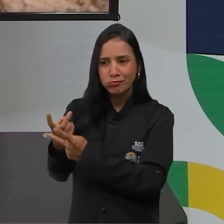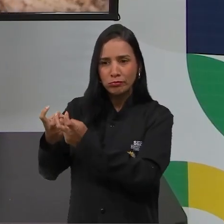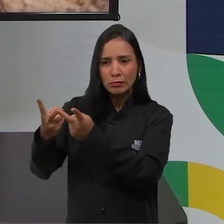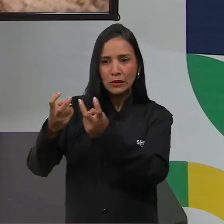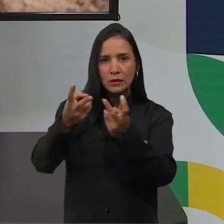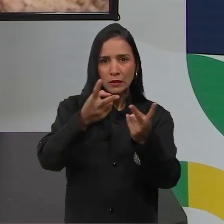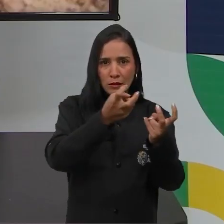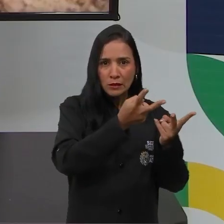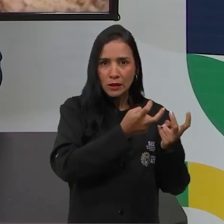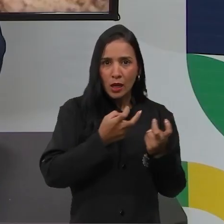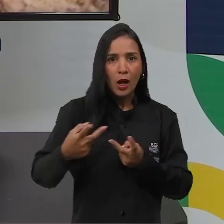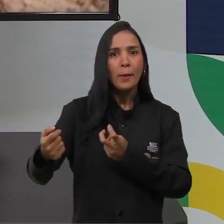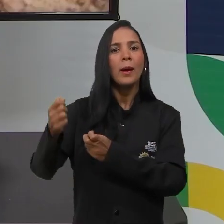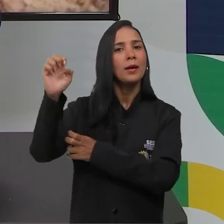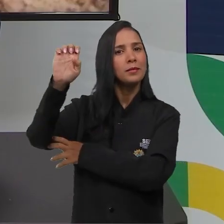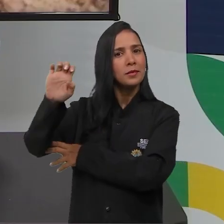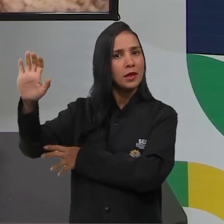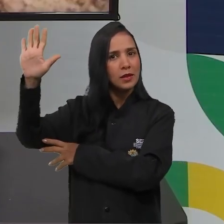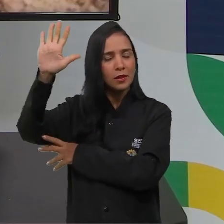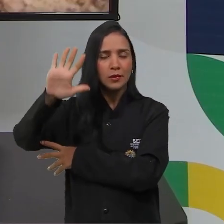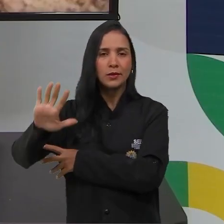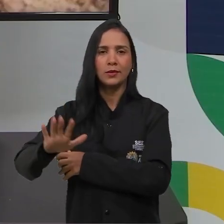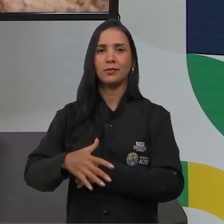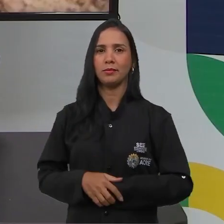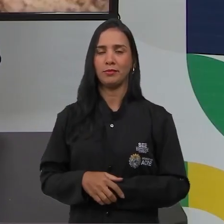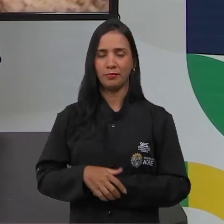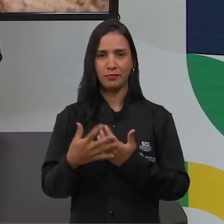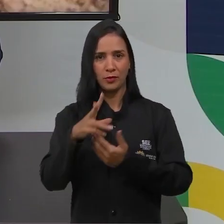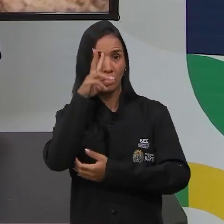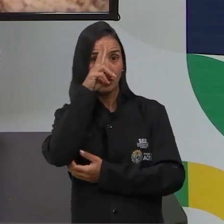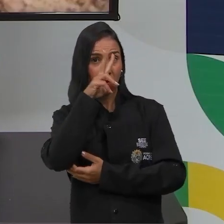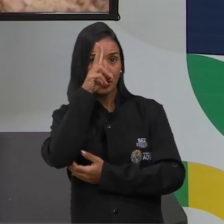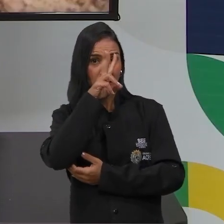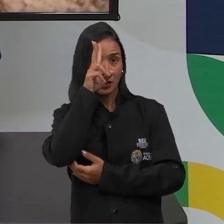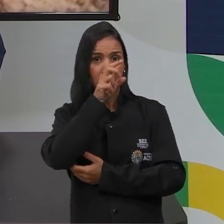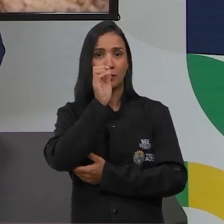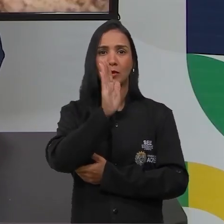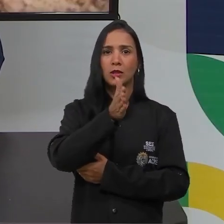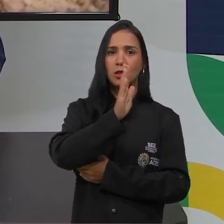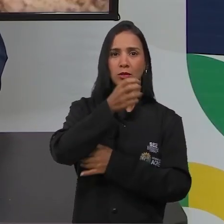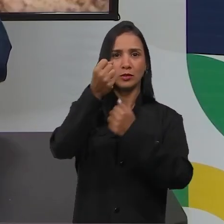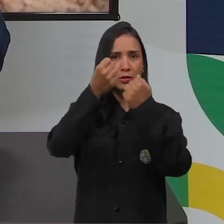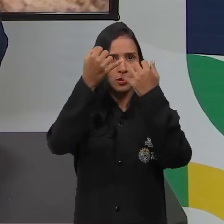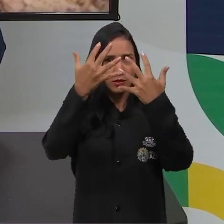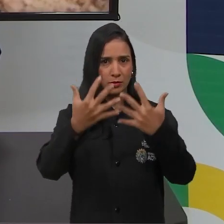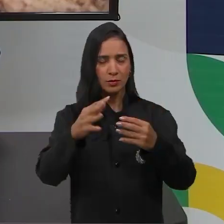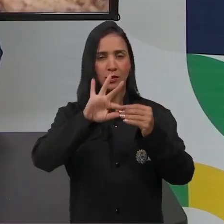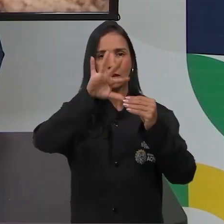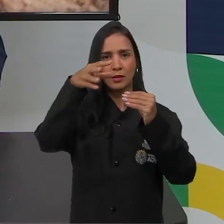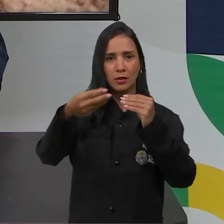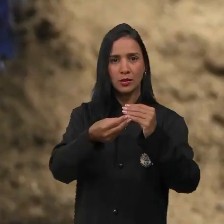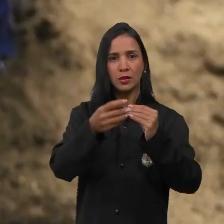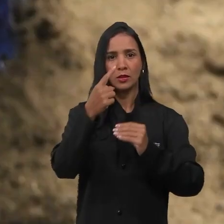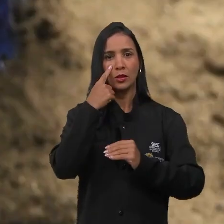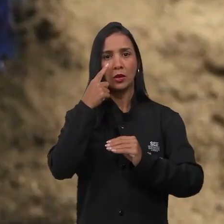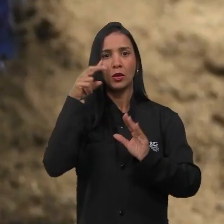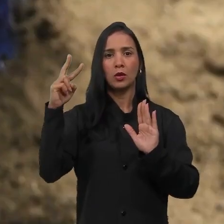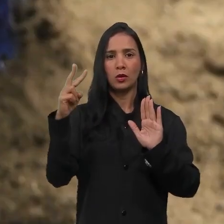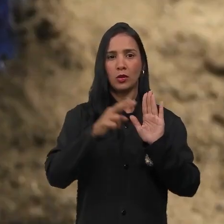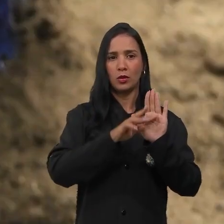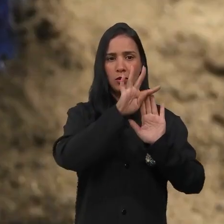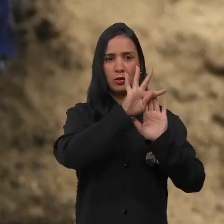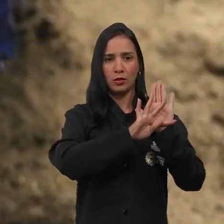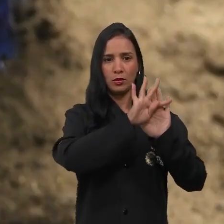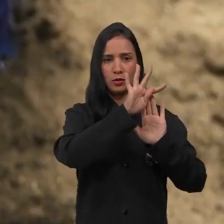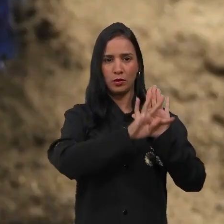pelas potências europeias. Então, só para relembrar vocês o que eu acabei de falar, vamos lá no texto. Olha só o